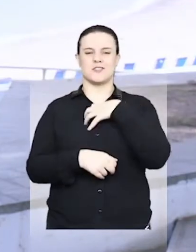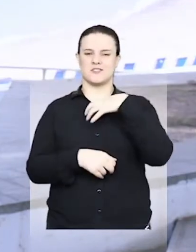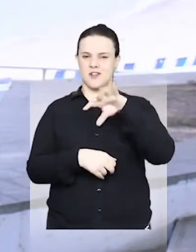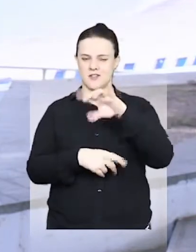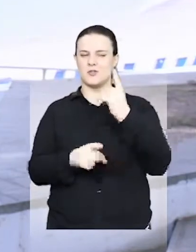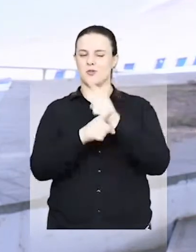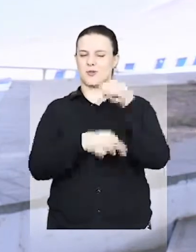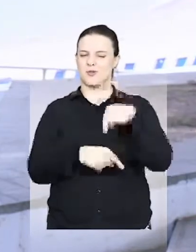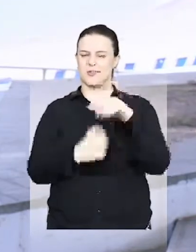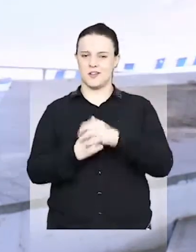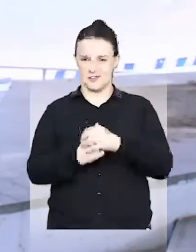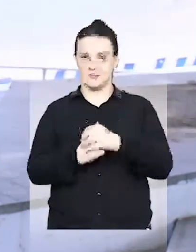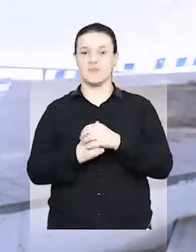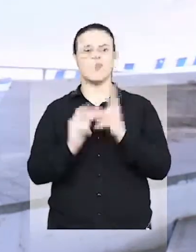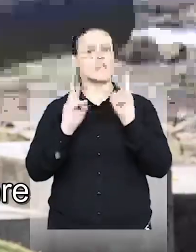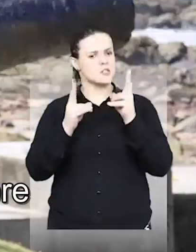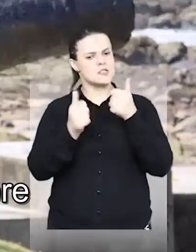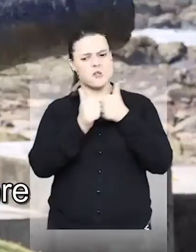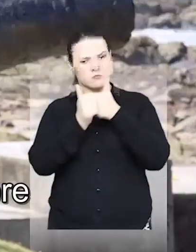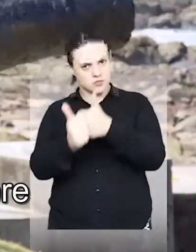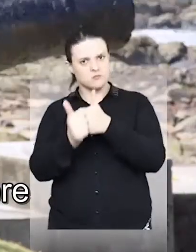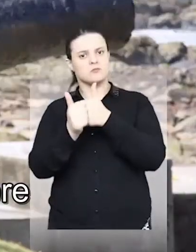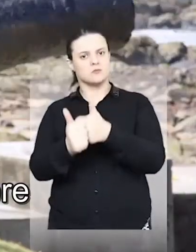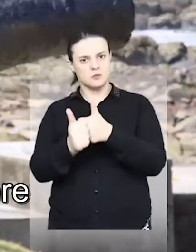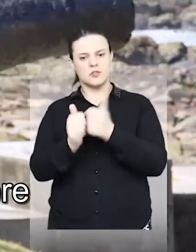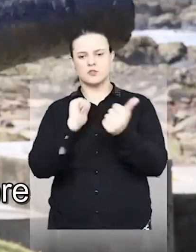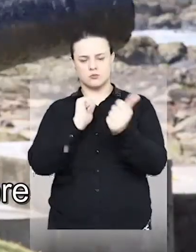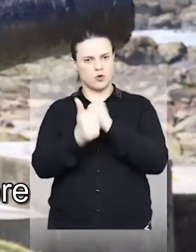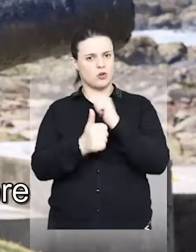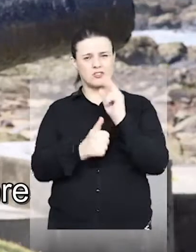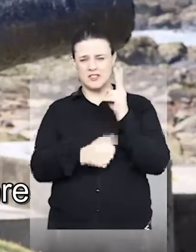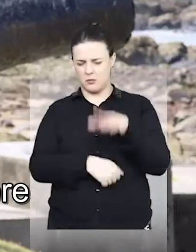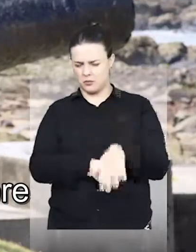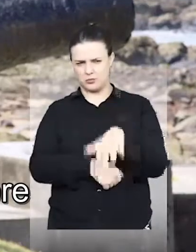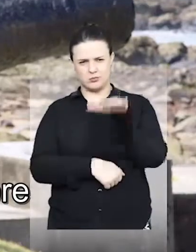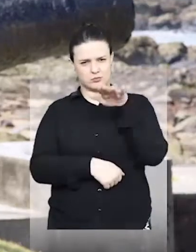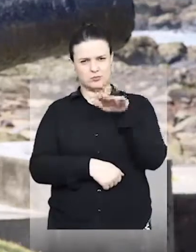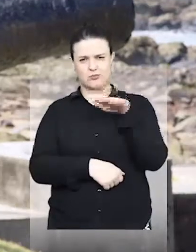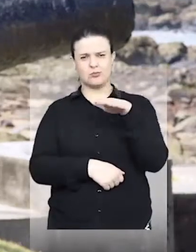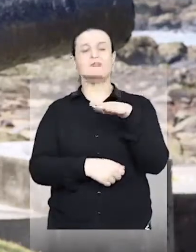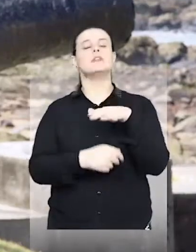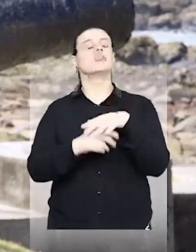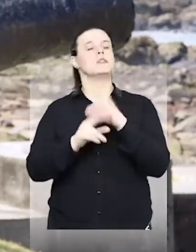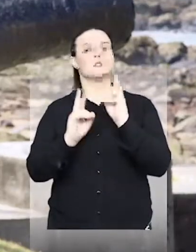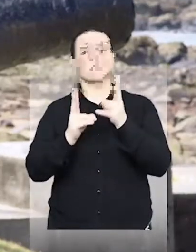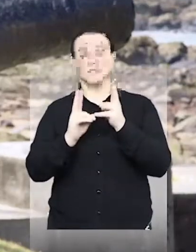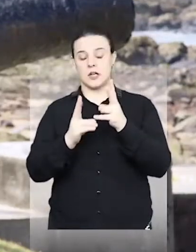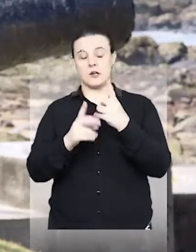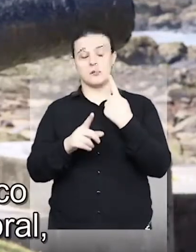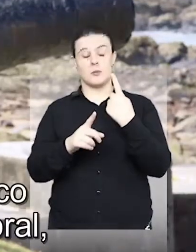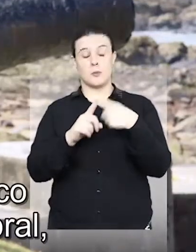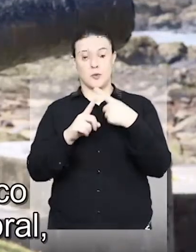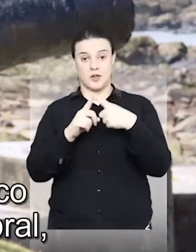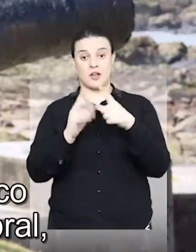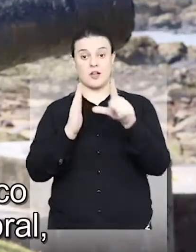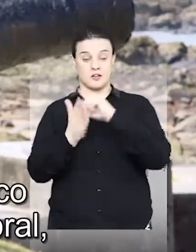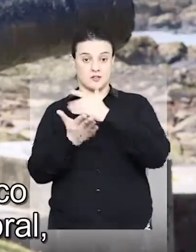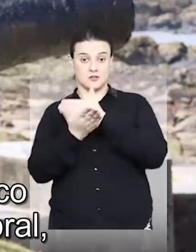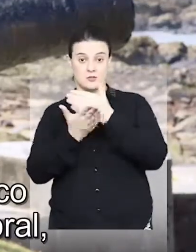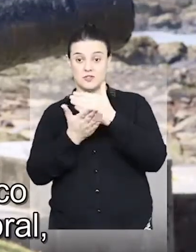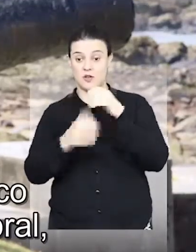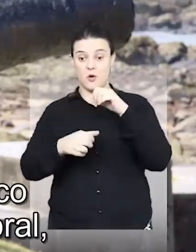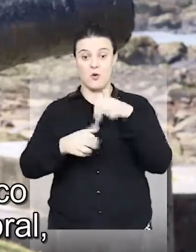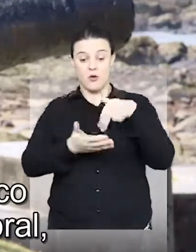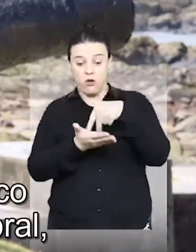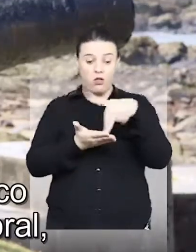aqui de Salvador, encontrar ele aqui. Sempre acompanhei muito, sempre fiz muito esporte a minha vida toda, desde os 6 meses de idade, quando eu